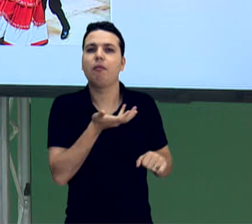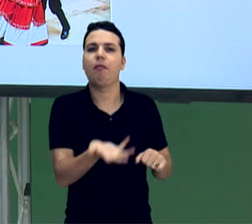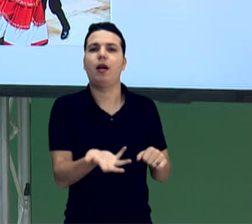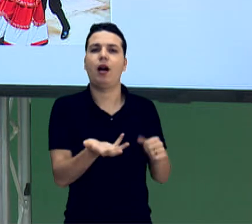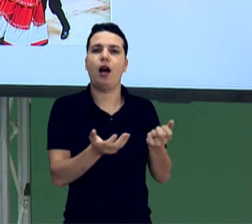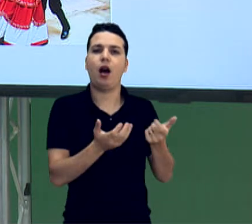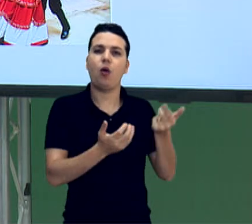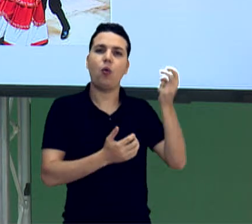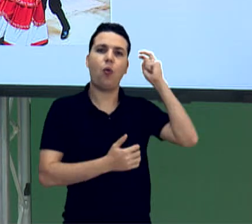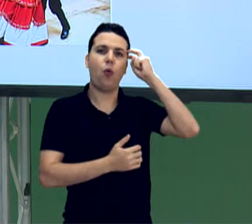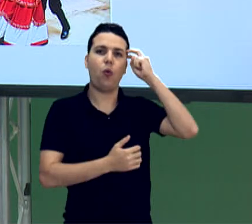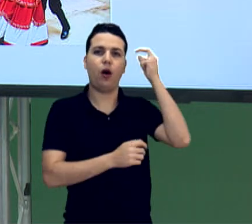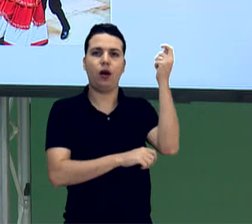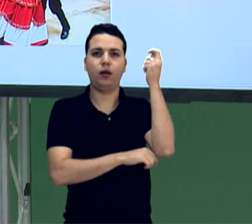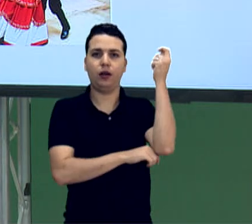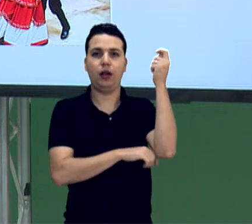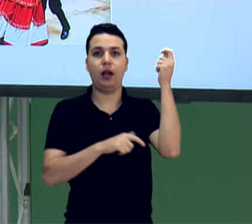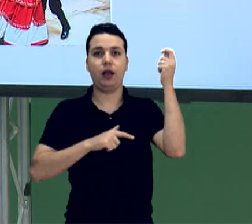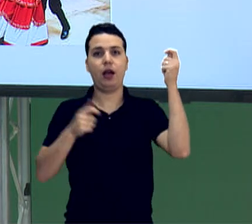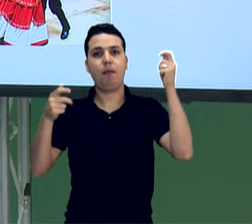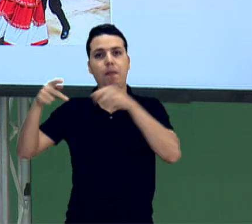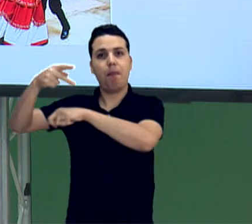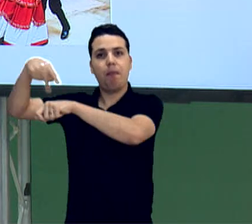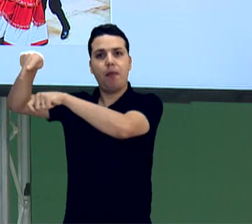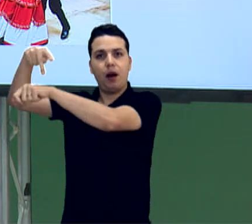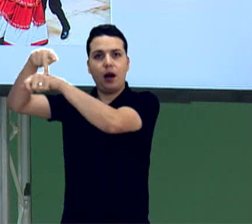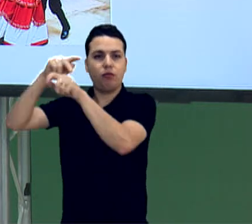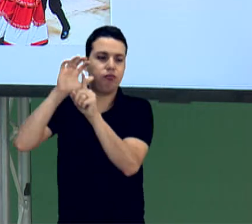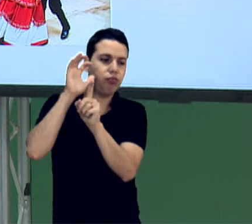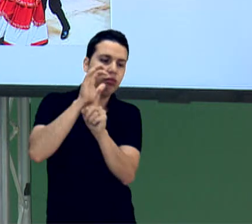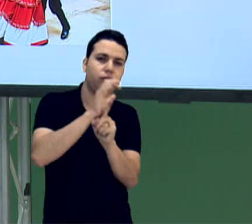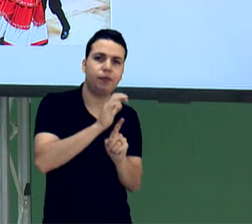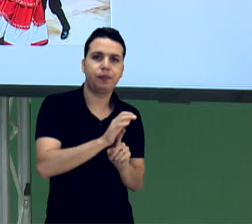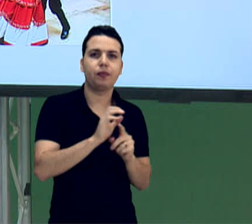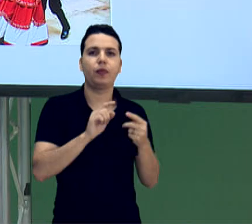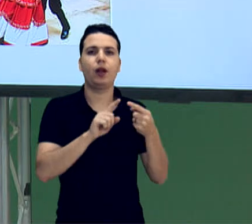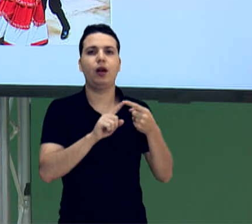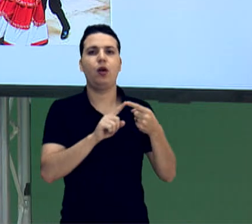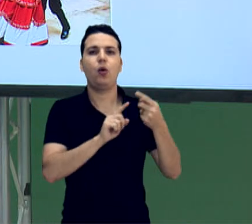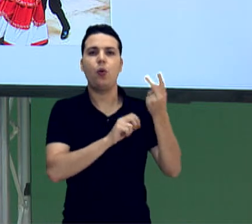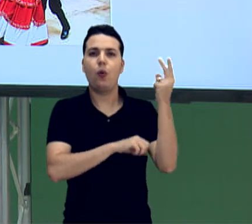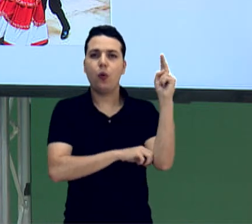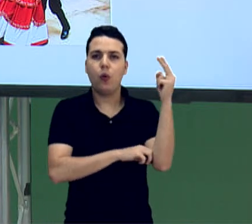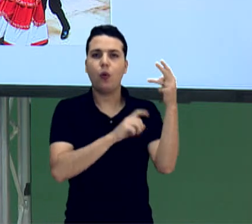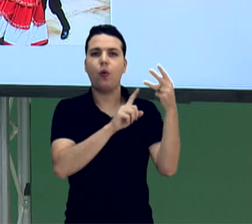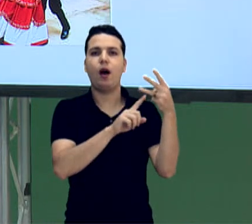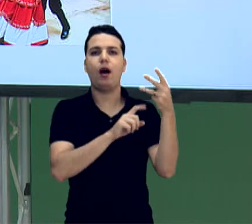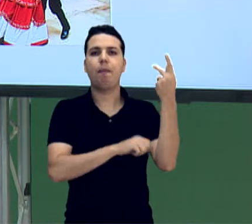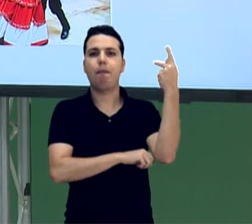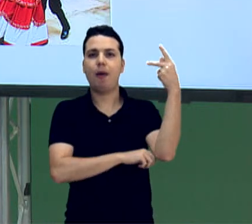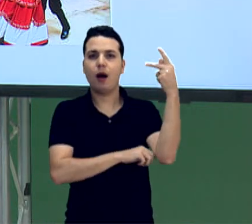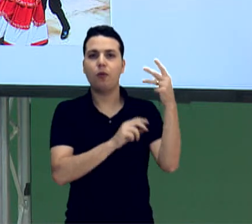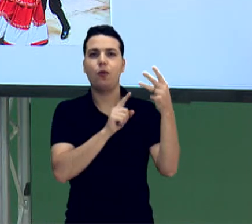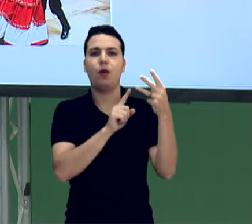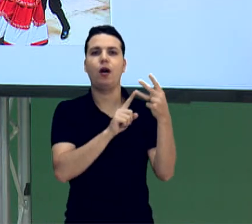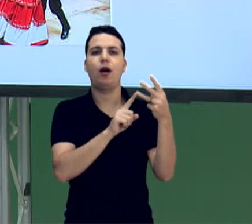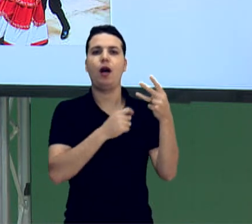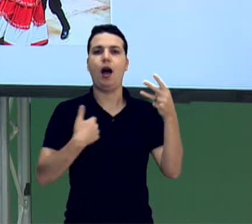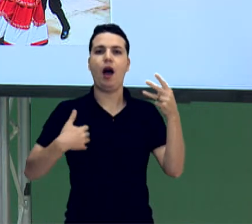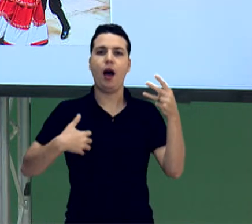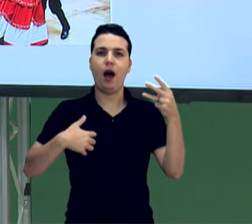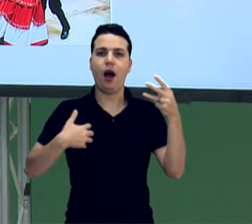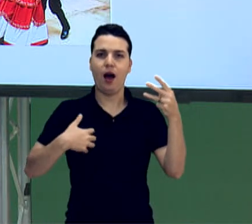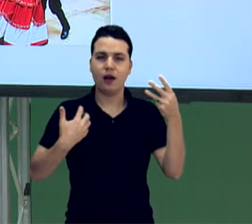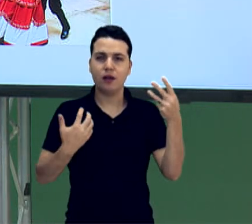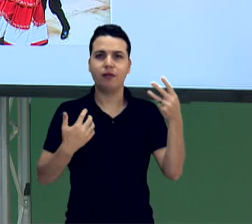que sofreu influência de todos esses países, né? Do Uruguai, Paraguai, Argentina. Então, principalmente essas regiões de